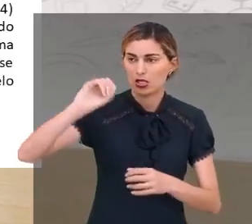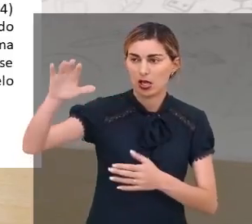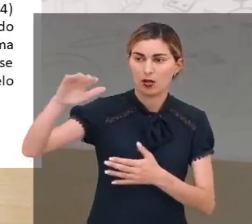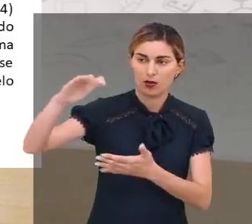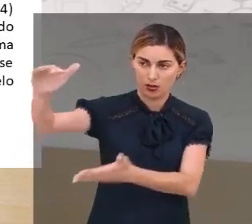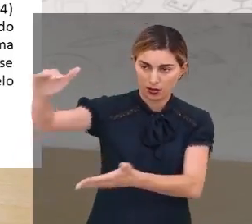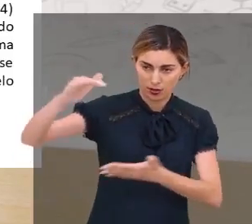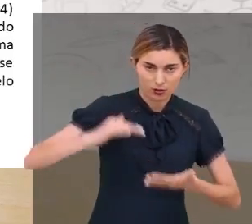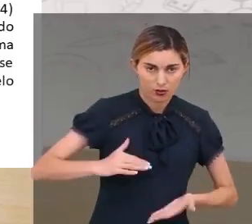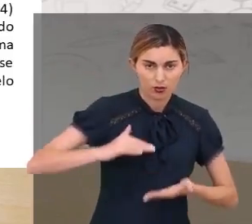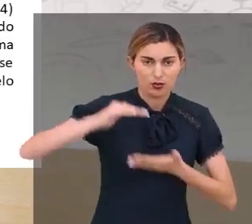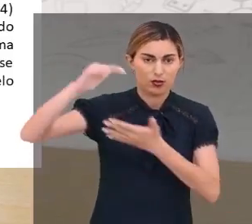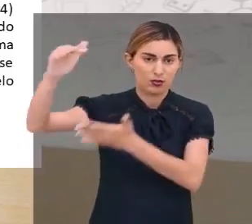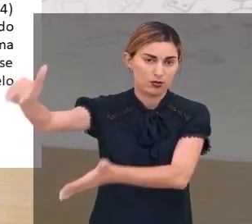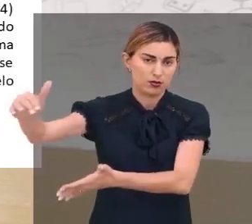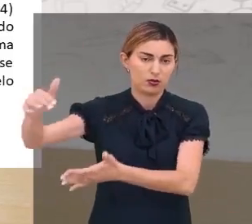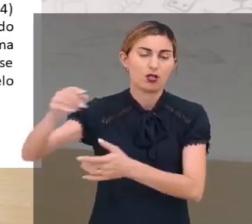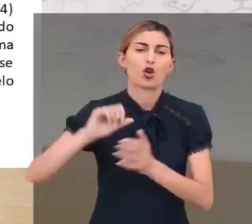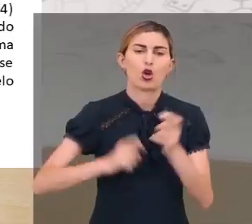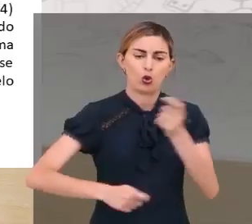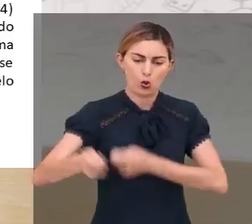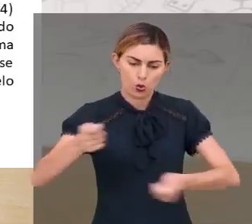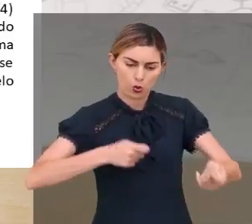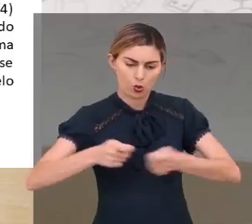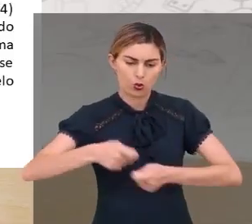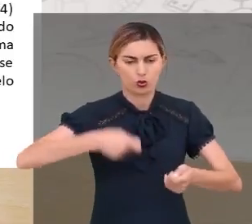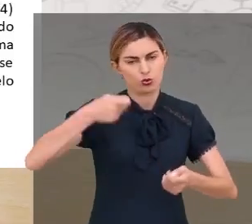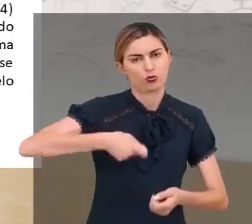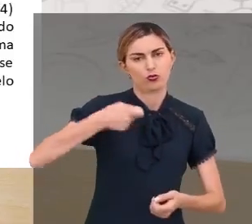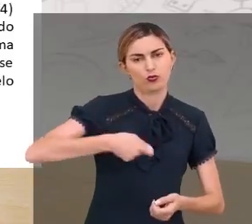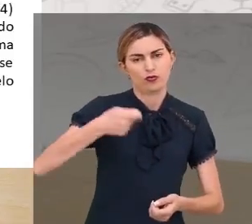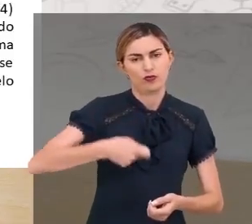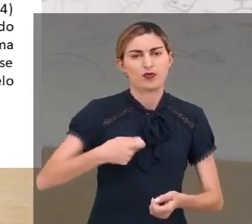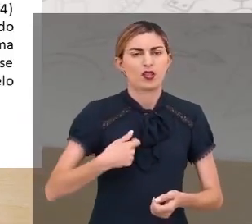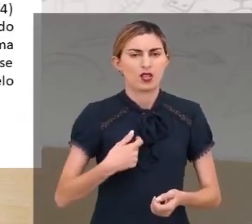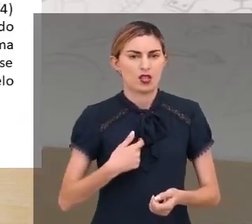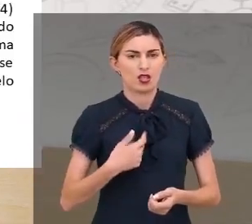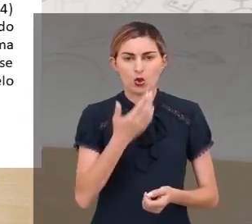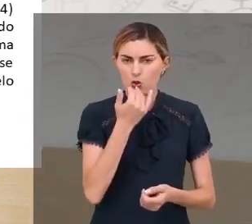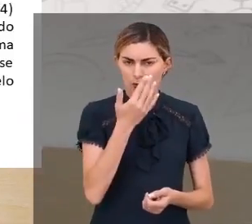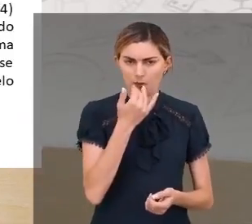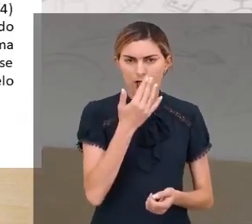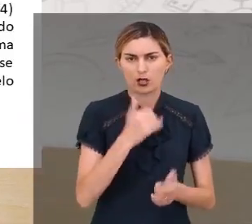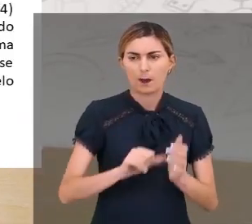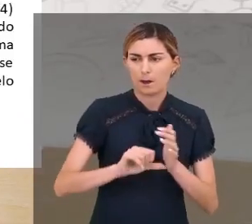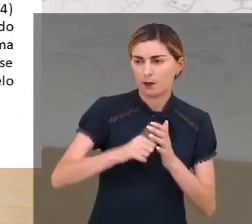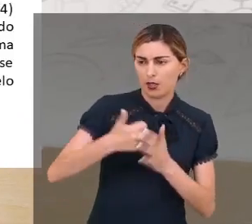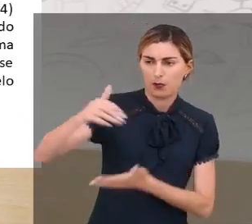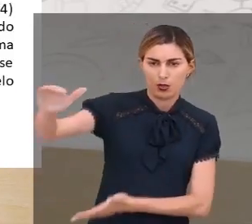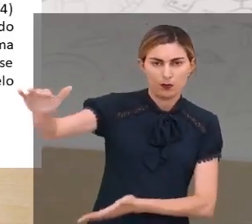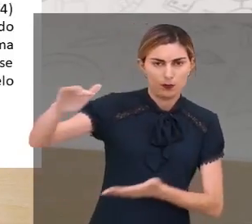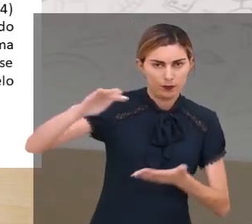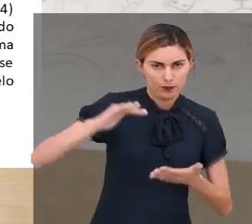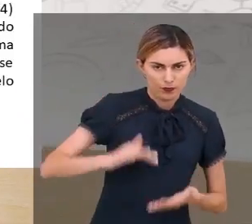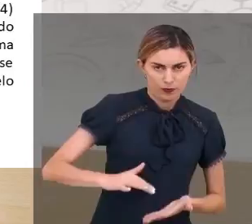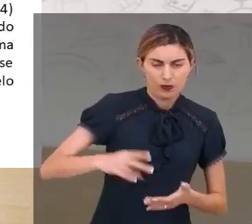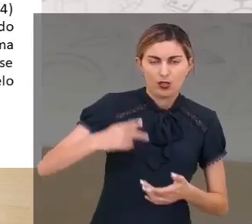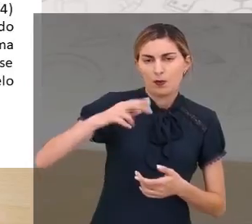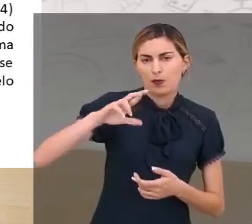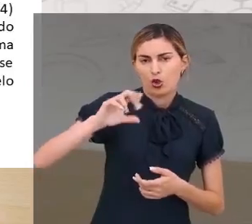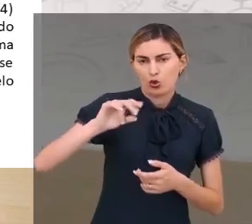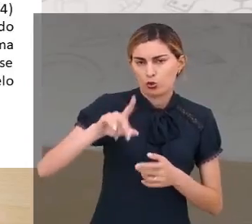controle mais rigoroso. Então, se fizermos aí uma analogia sobre gênero alimentício, o primeiro